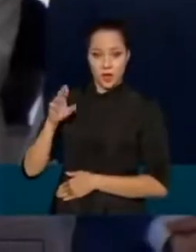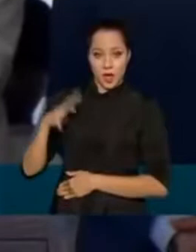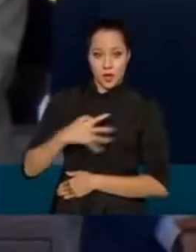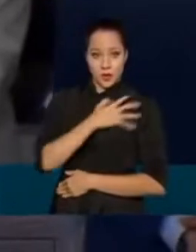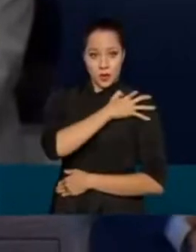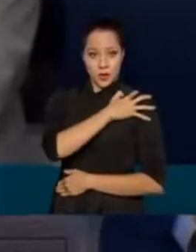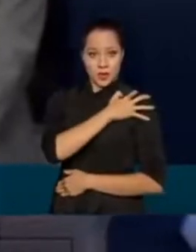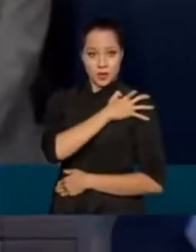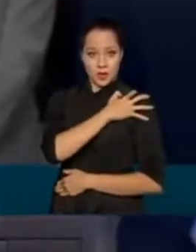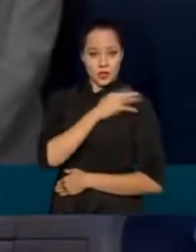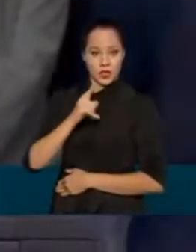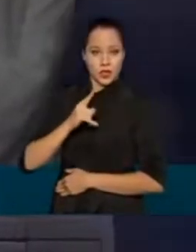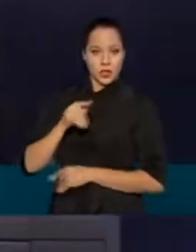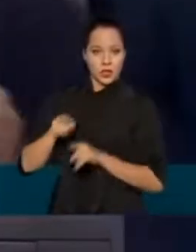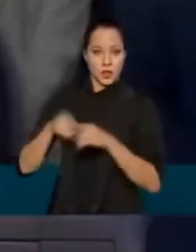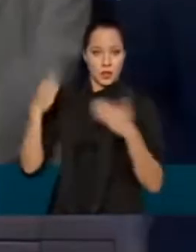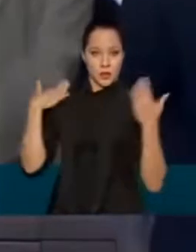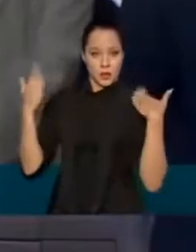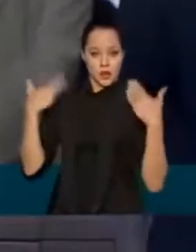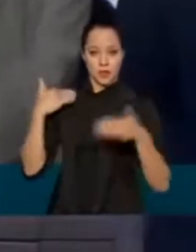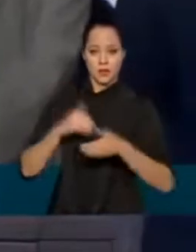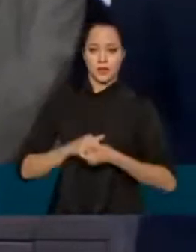de esquadra, comandante da Marinha.